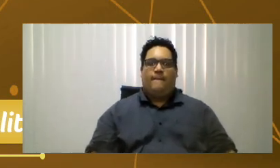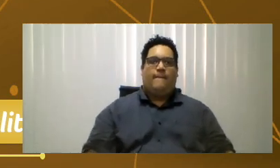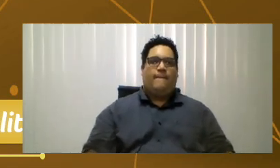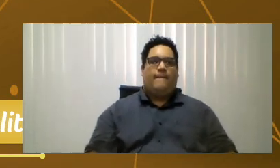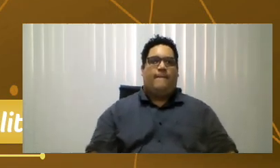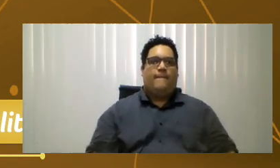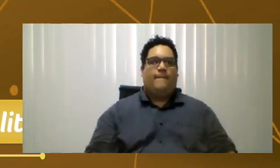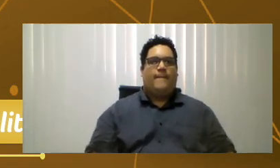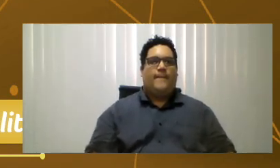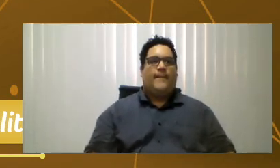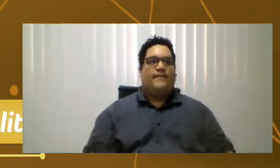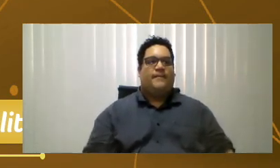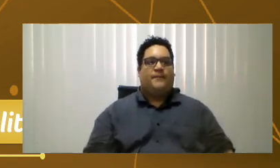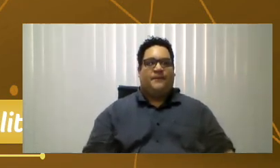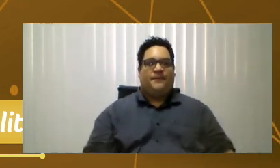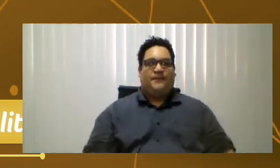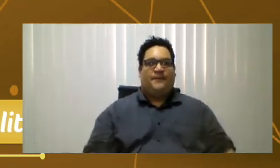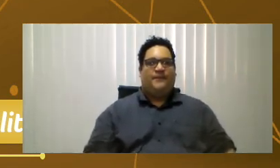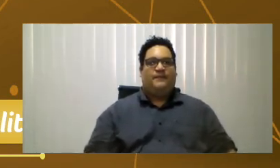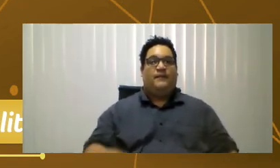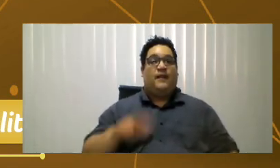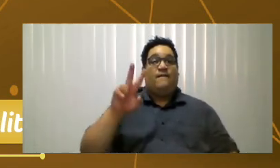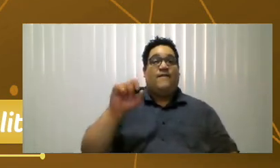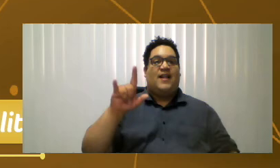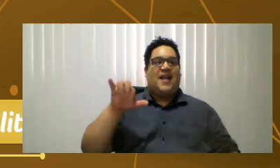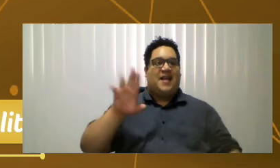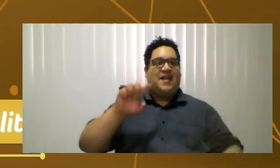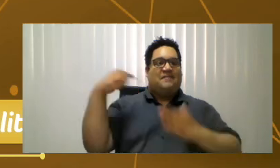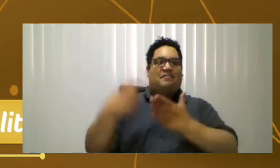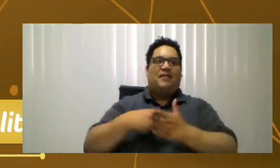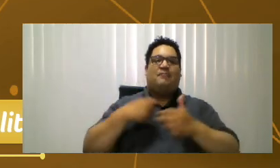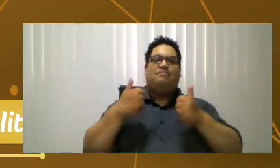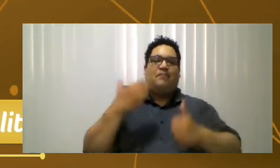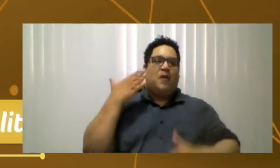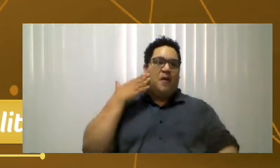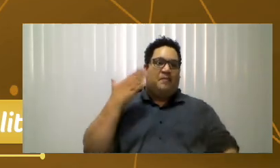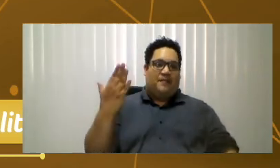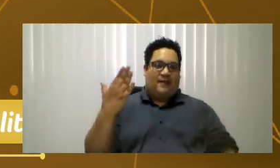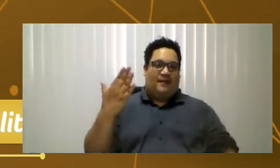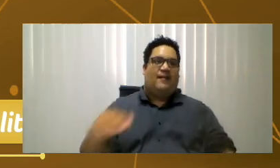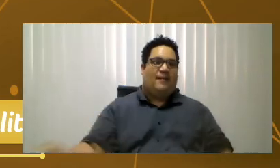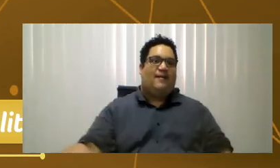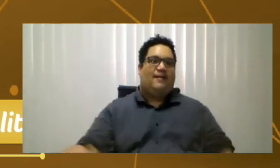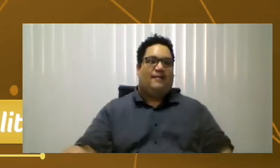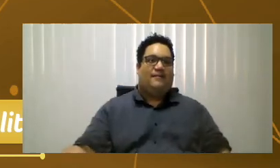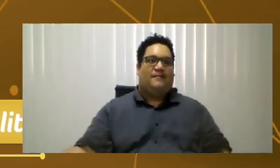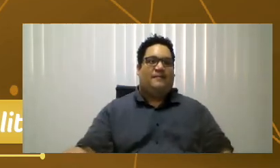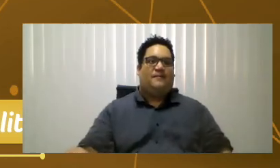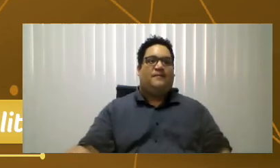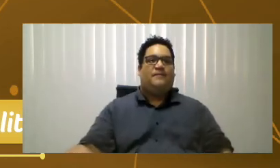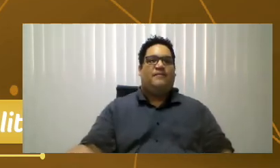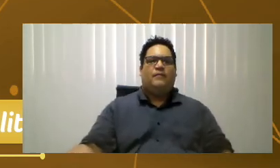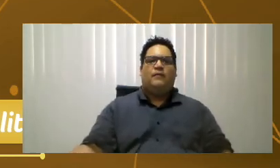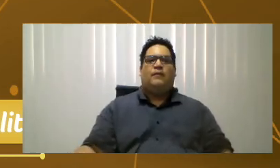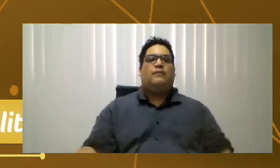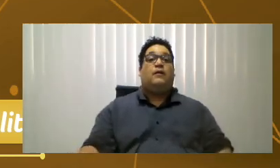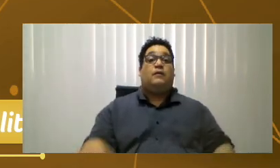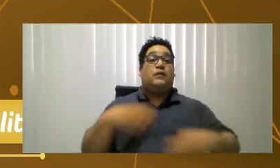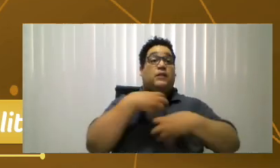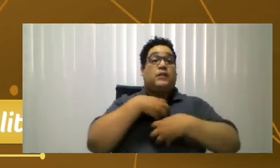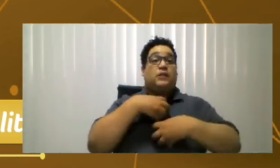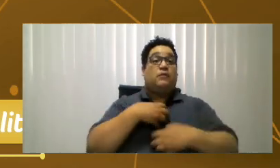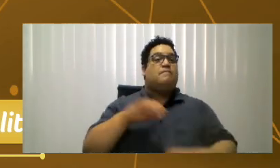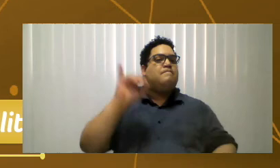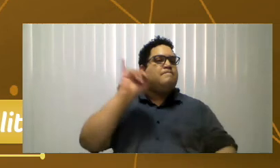Hoje, com a Valéria, muito obrigado, Valéria, pela questão, é imprescindível a informação geográfica.